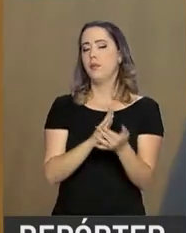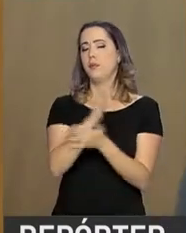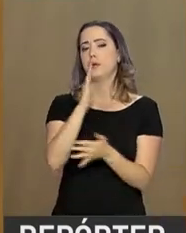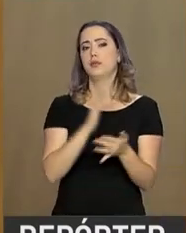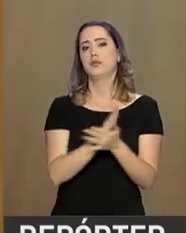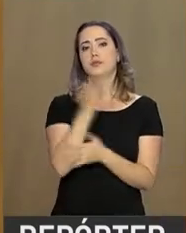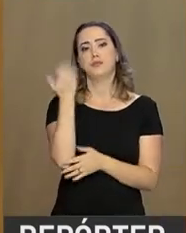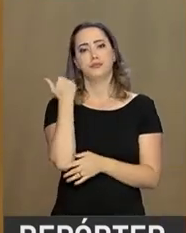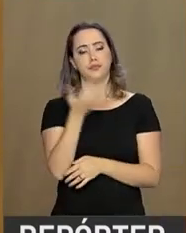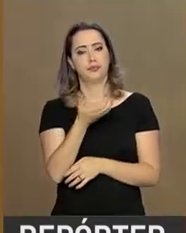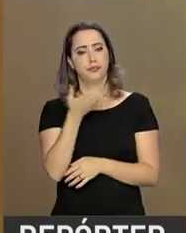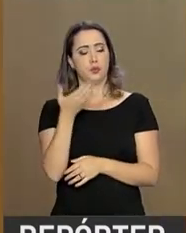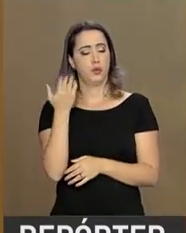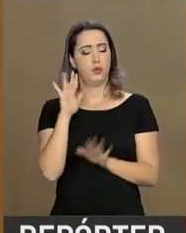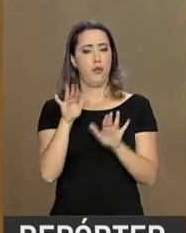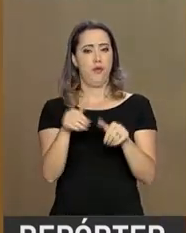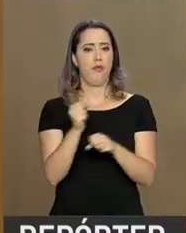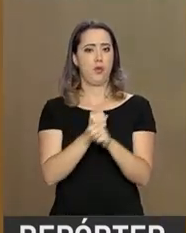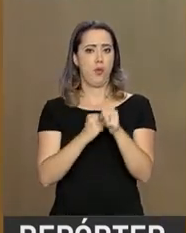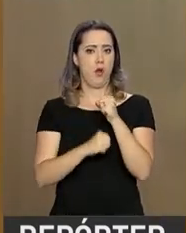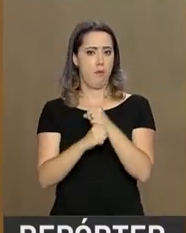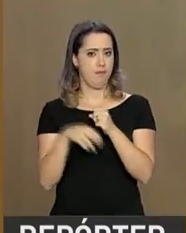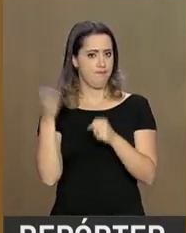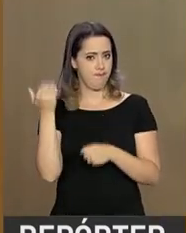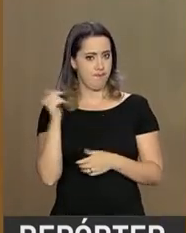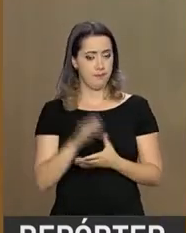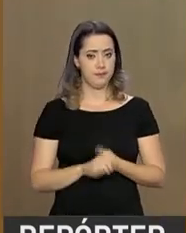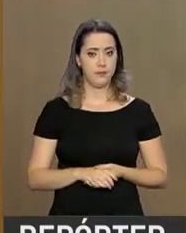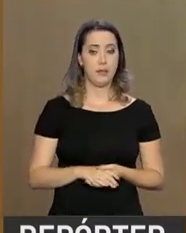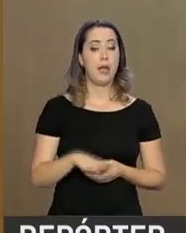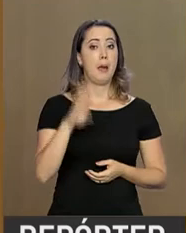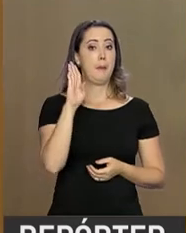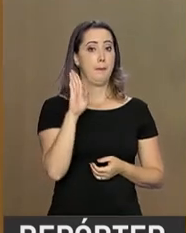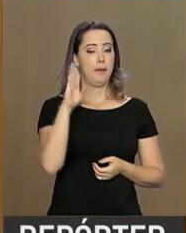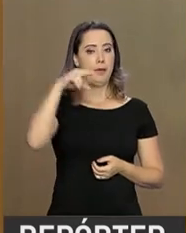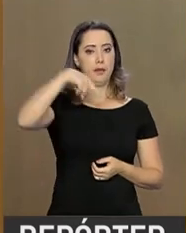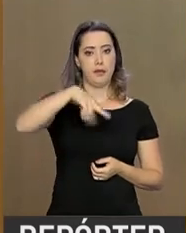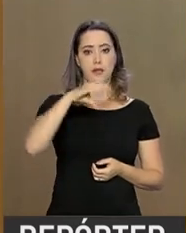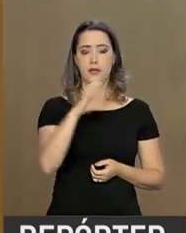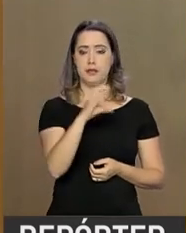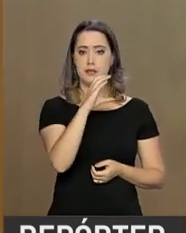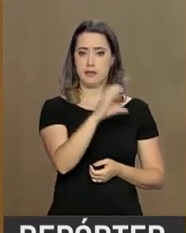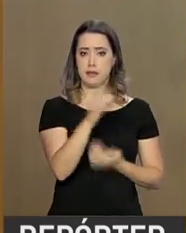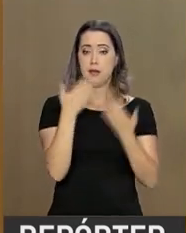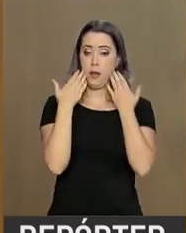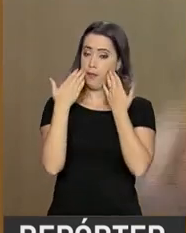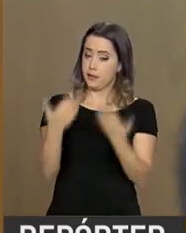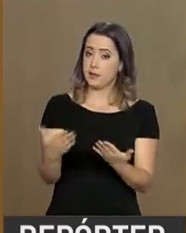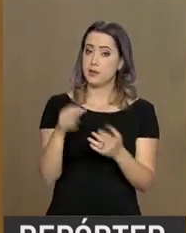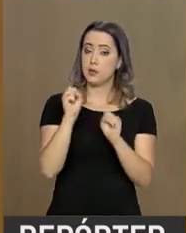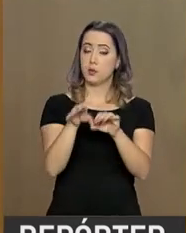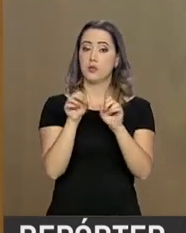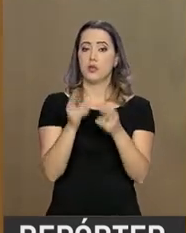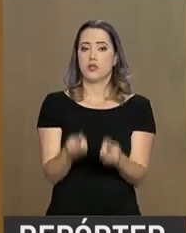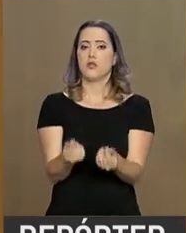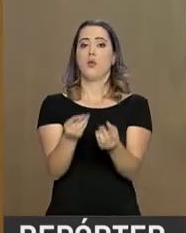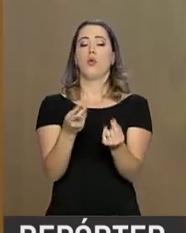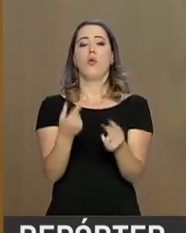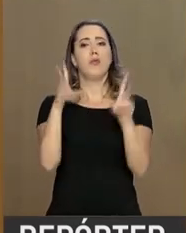no final do ano passado. A BNCC apresenta a educação financeira como tema a ser